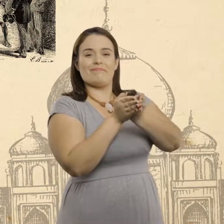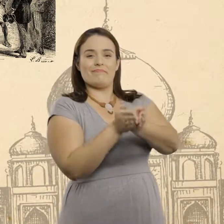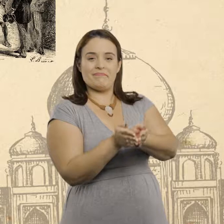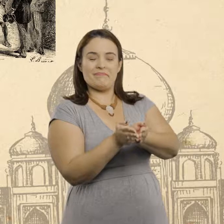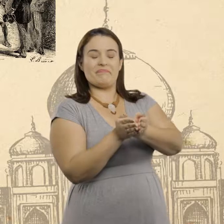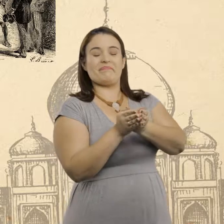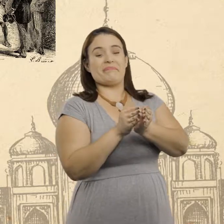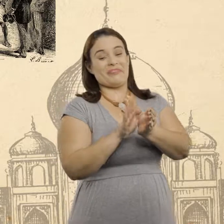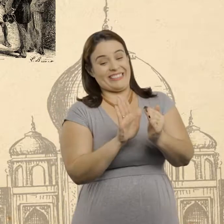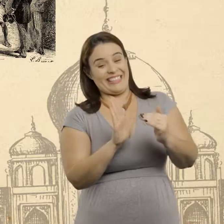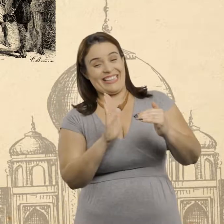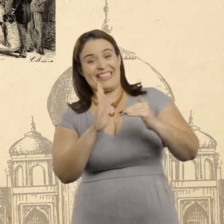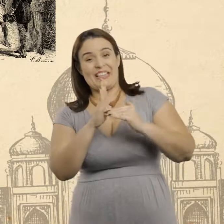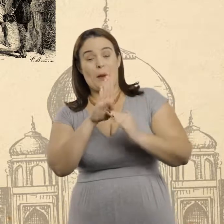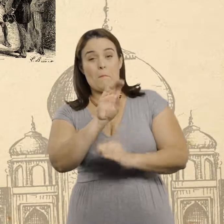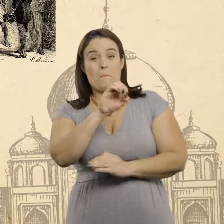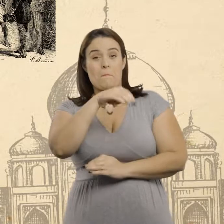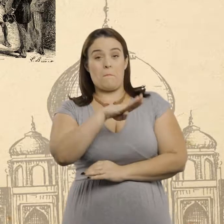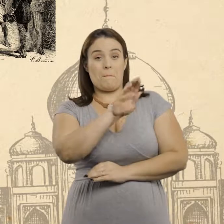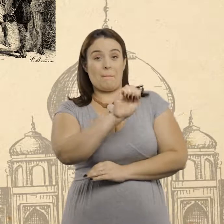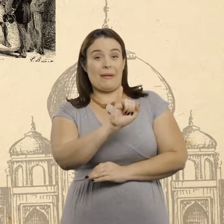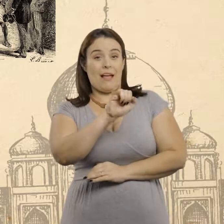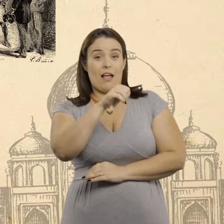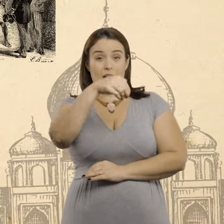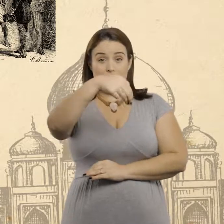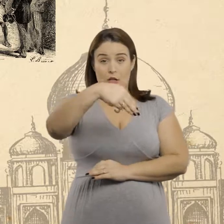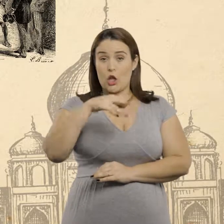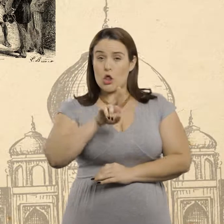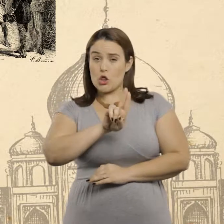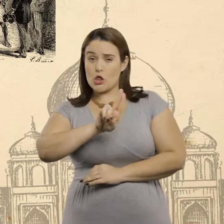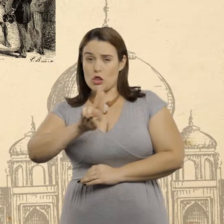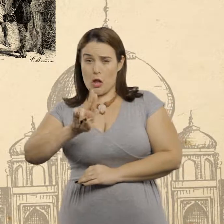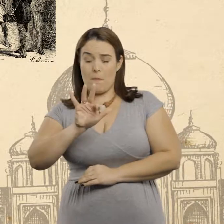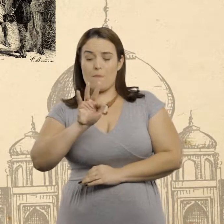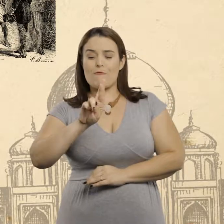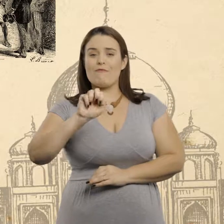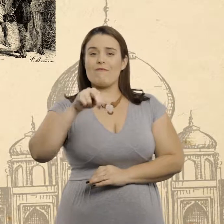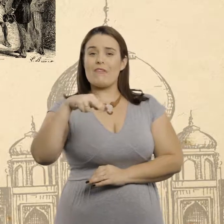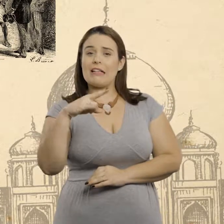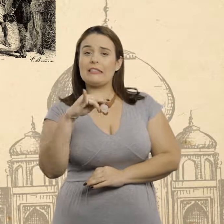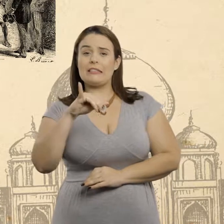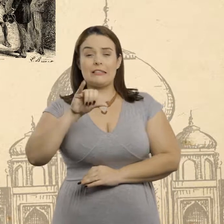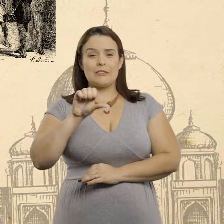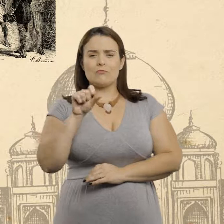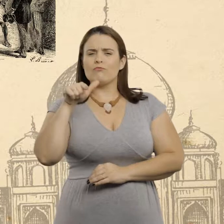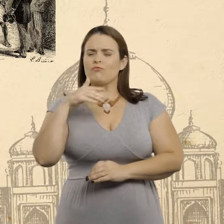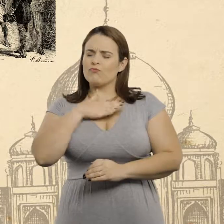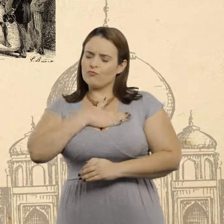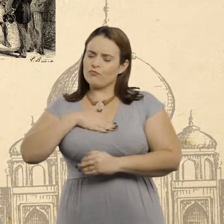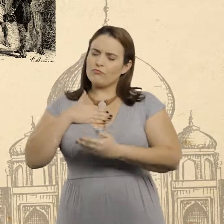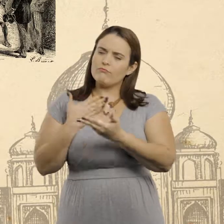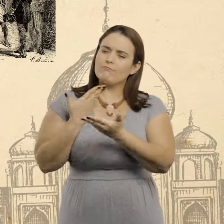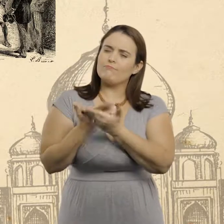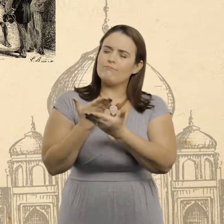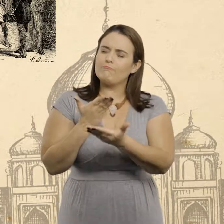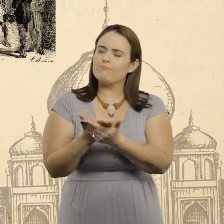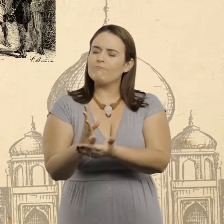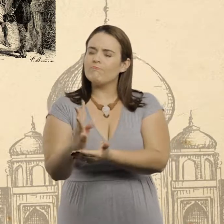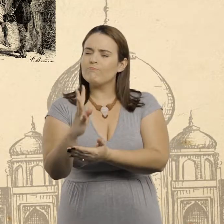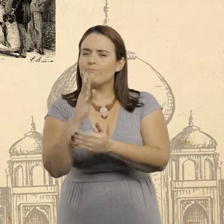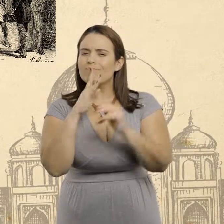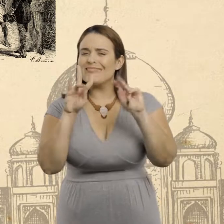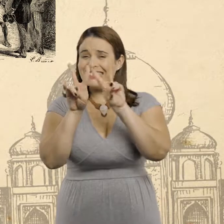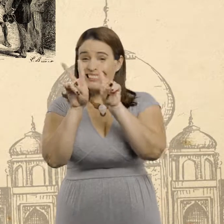de Suez a Bombaim. Ele se chamava Sir Francis Cromarty. Ele era um homem que gostava de estudar